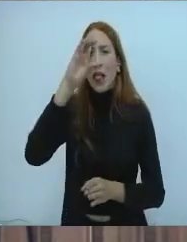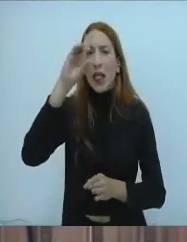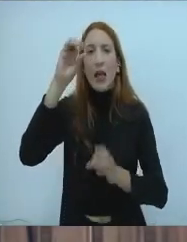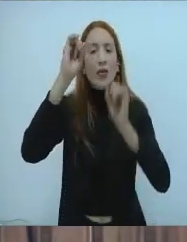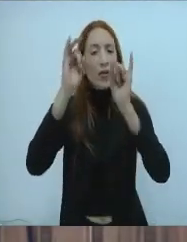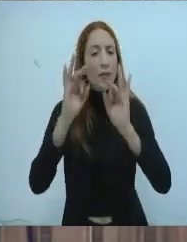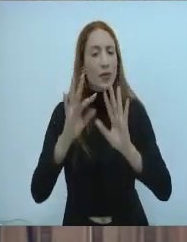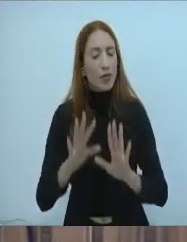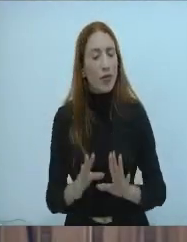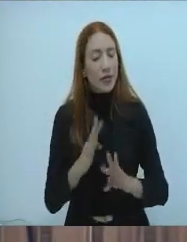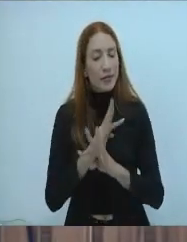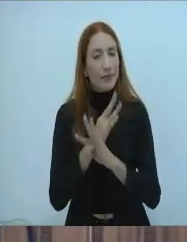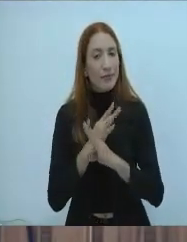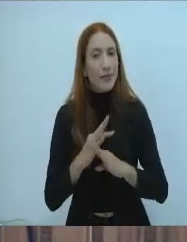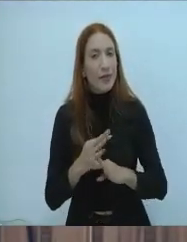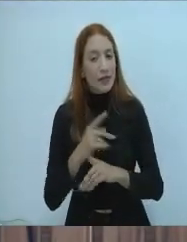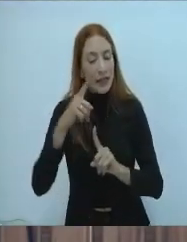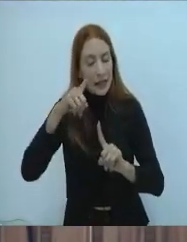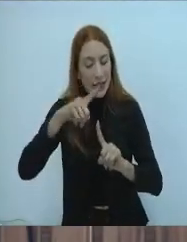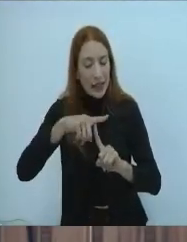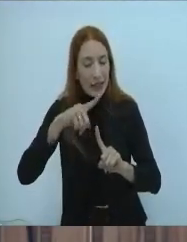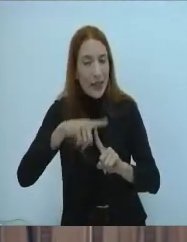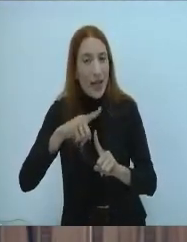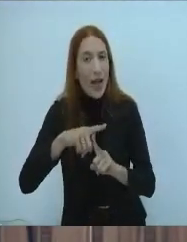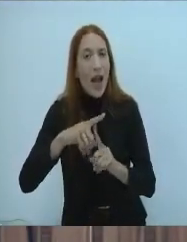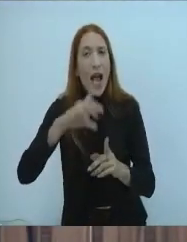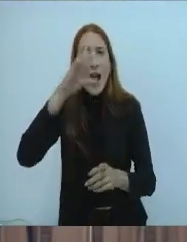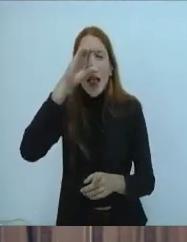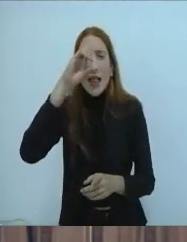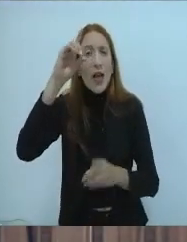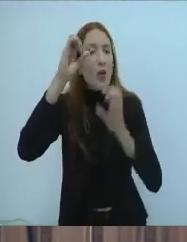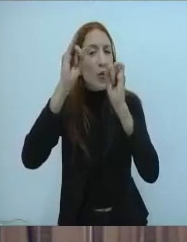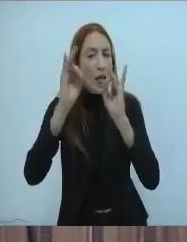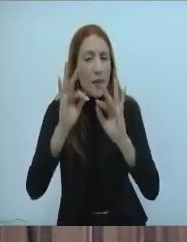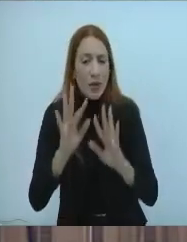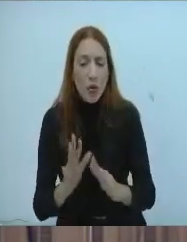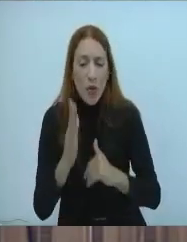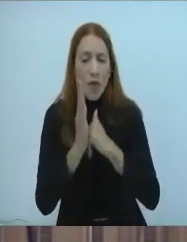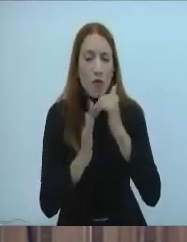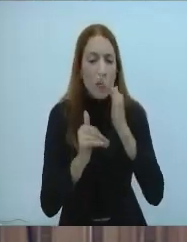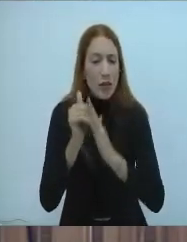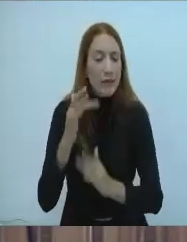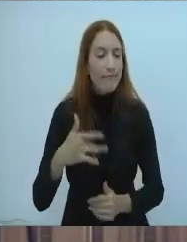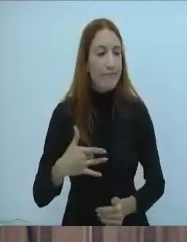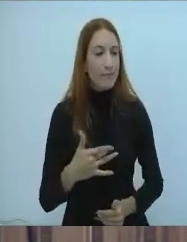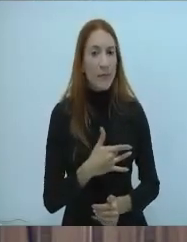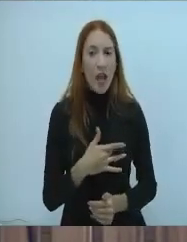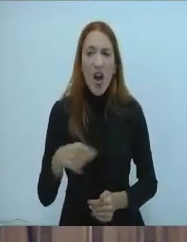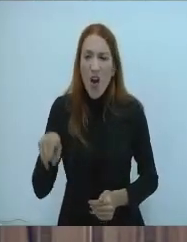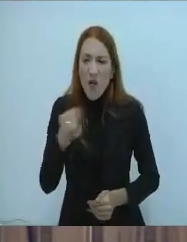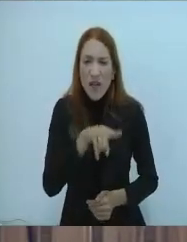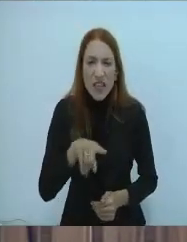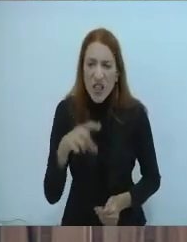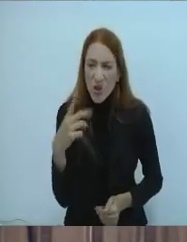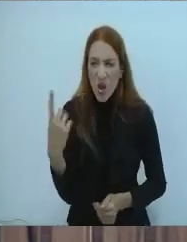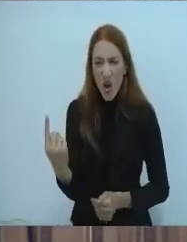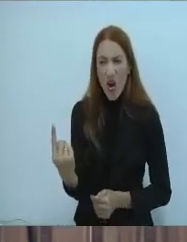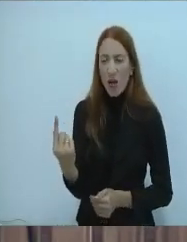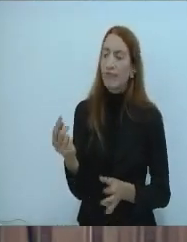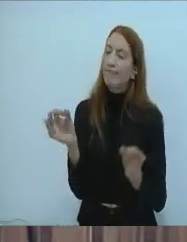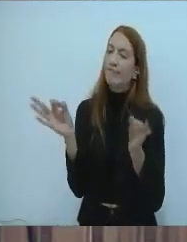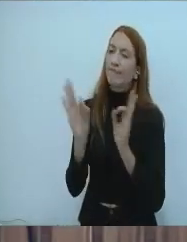o nosso município que Deus abençoe os nossos funcionários da saúde e saibam vocês não estão sozinhos